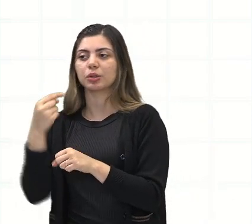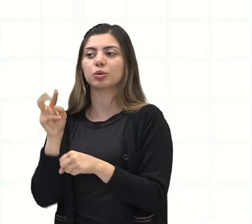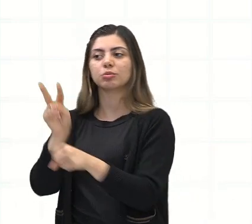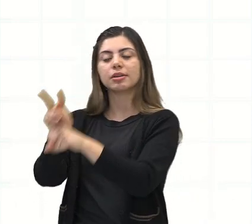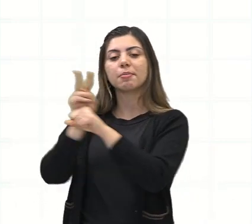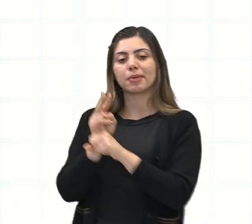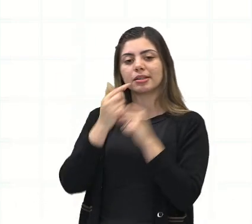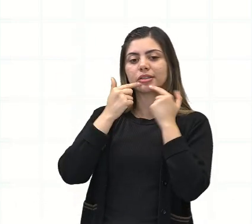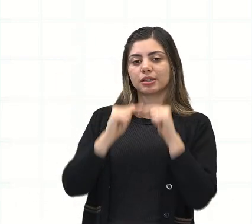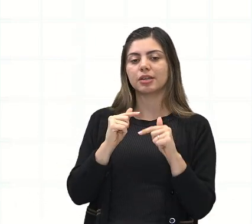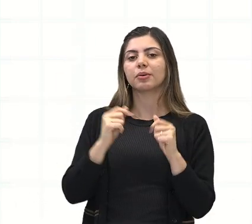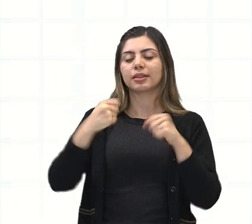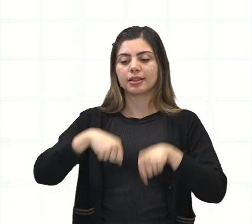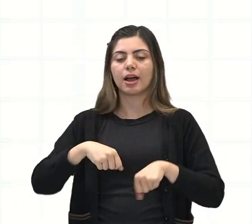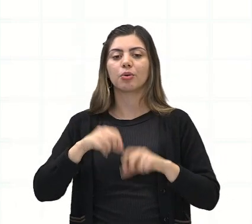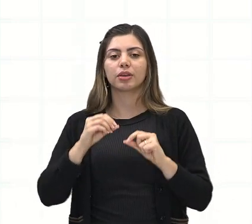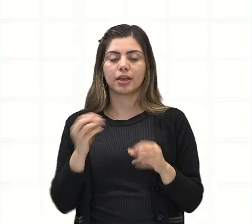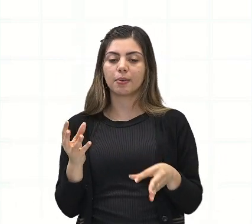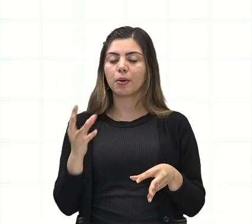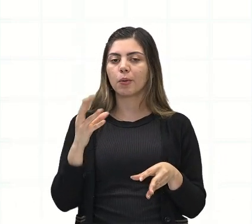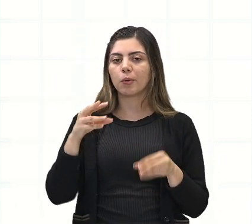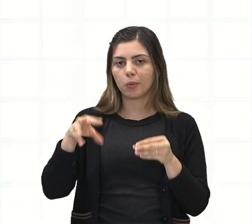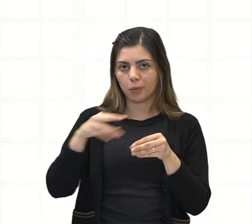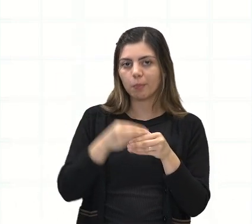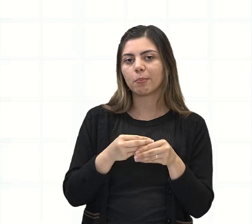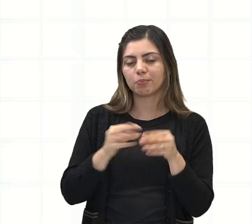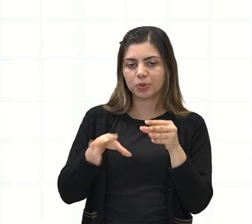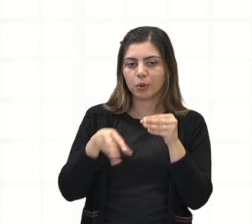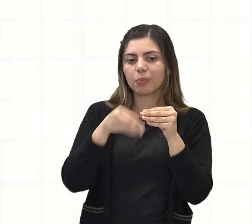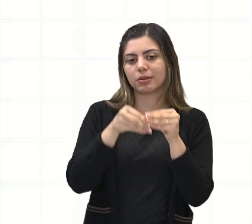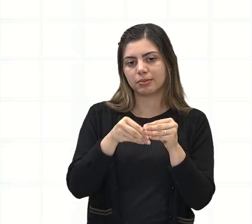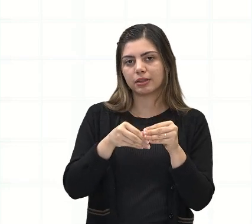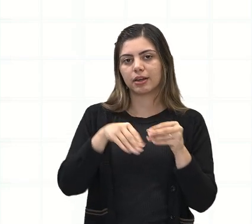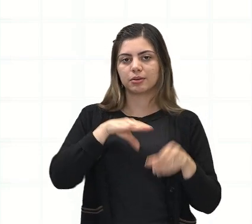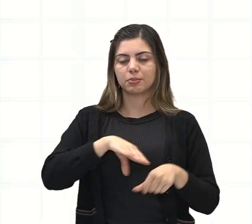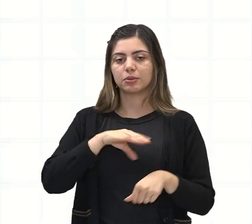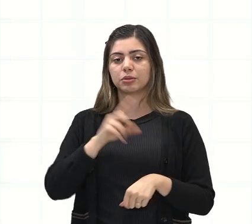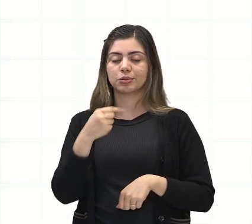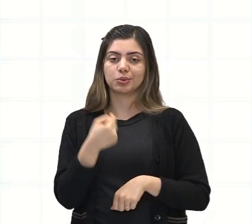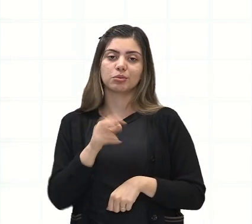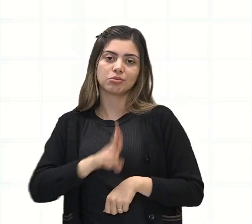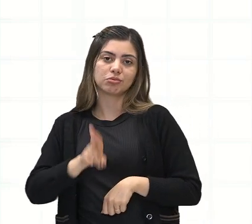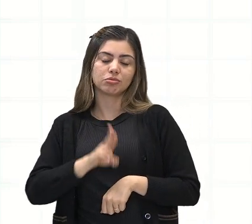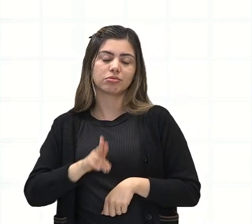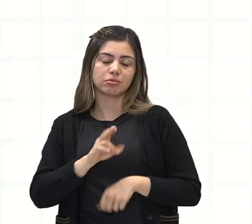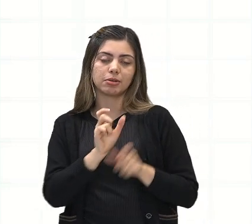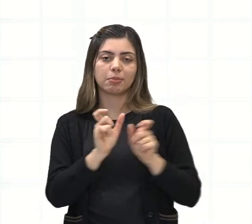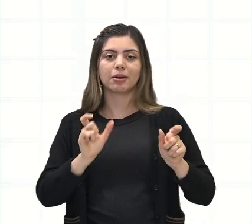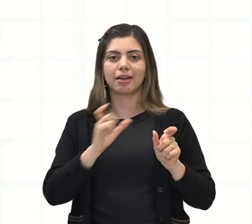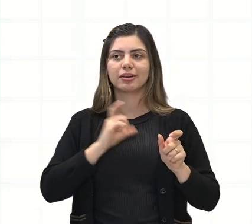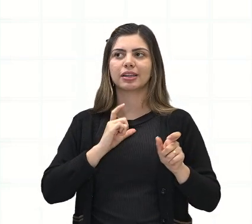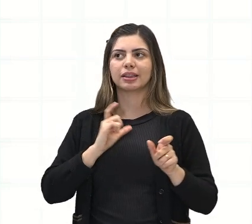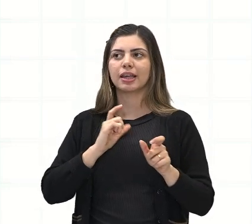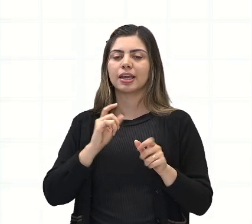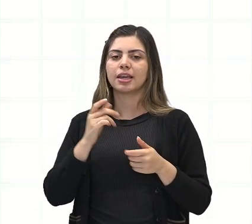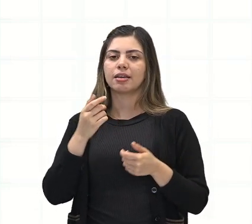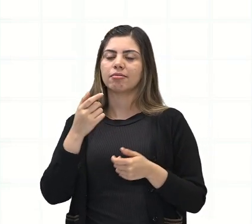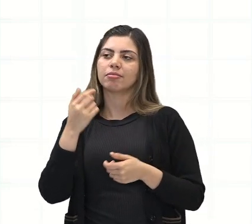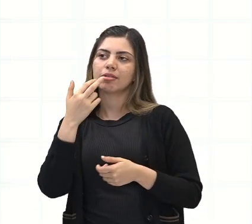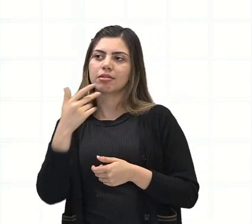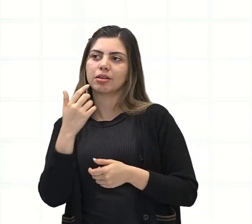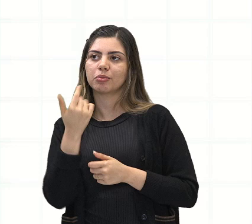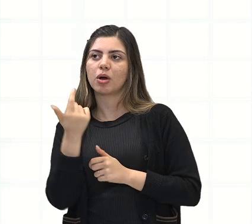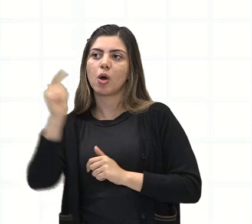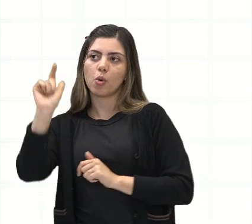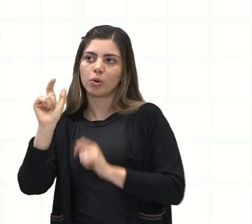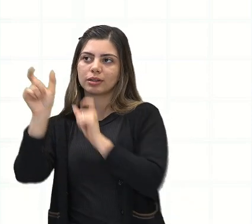incorporadas ao vocabulário do português. Essas palavras que nós utilizamos que são de fora, que vêm de fora e